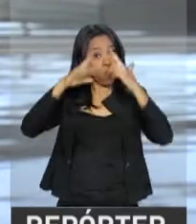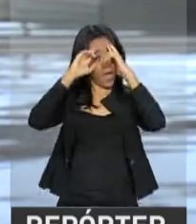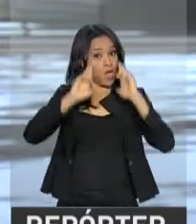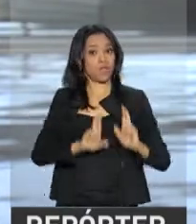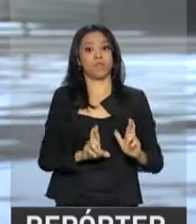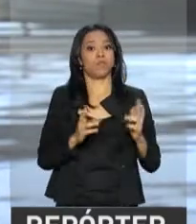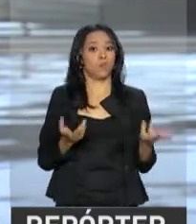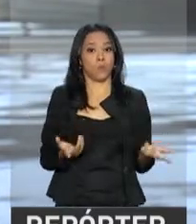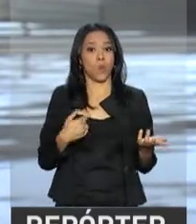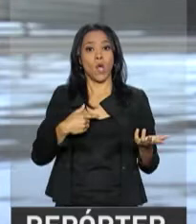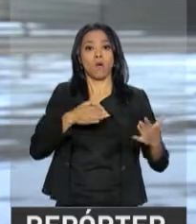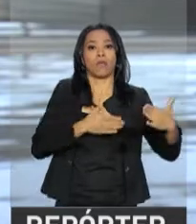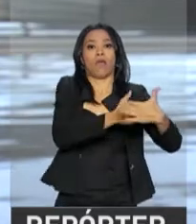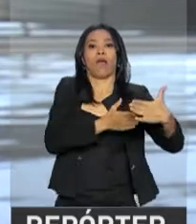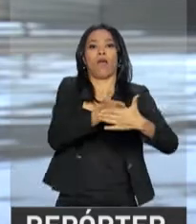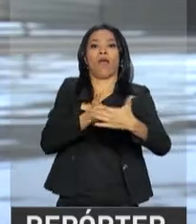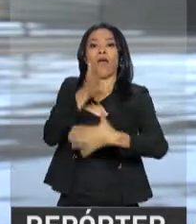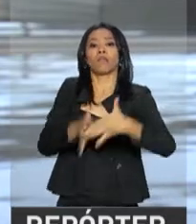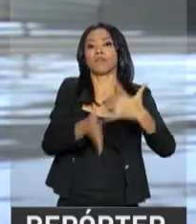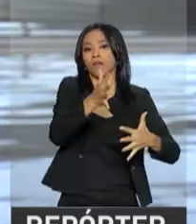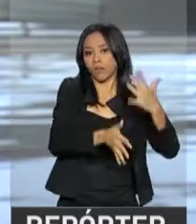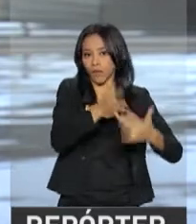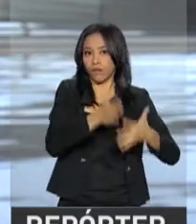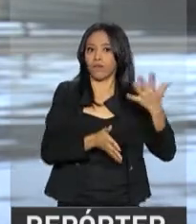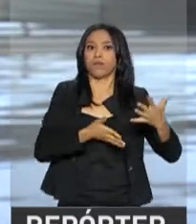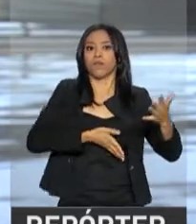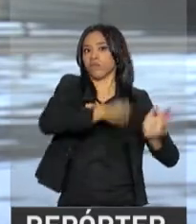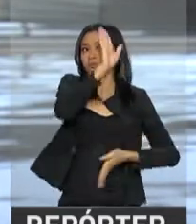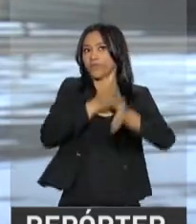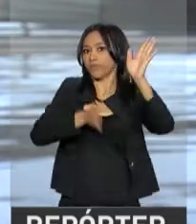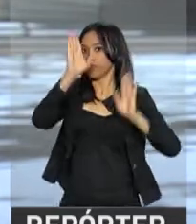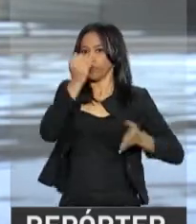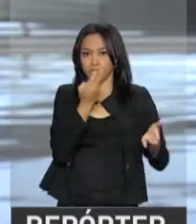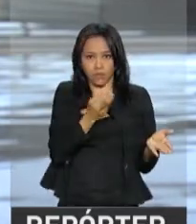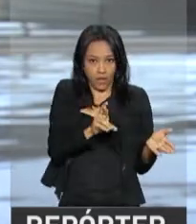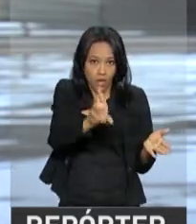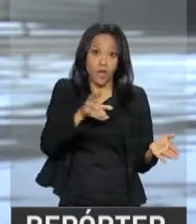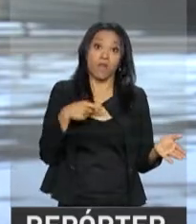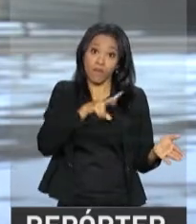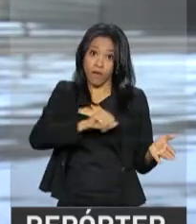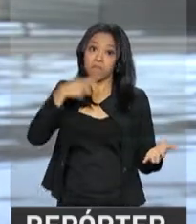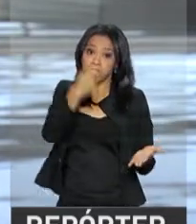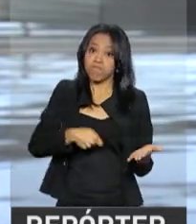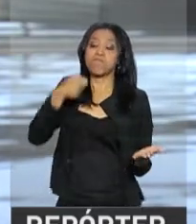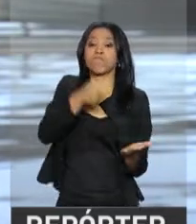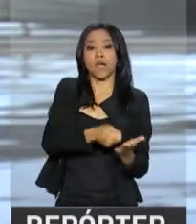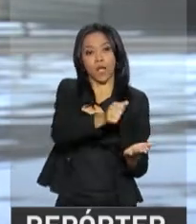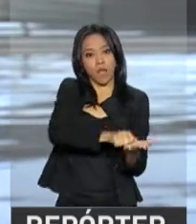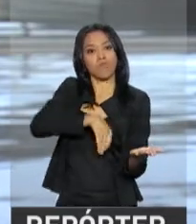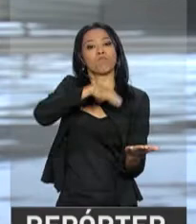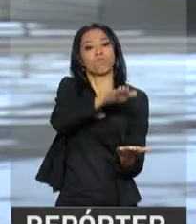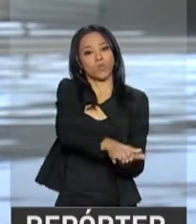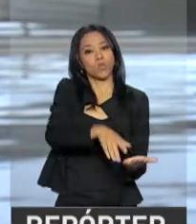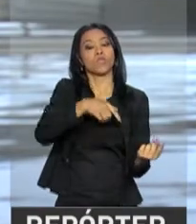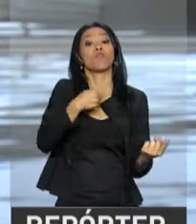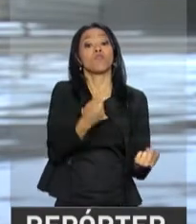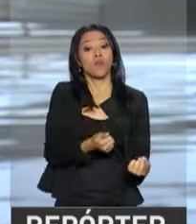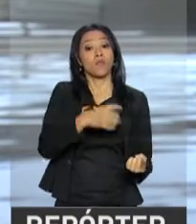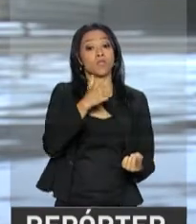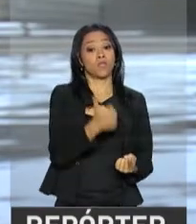desobstruídas filhos não teriam deixado as vias essas empresas vão pagar multas e as multas judiciais elas já chegam a um valor de